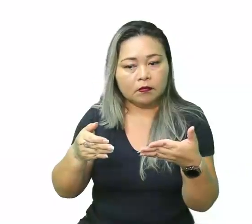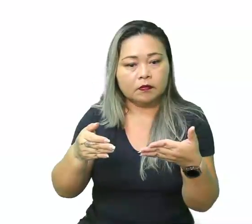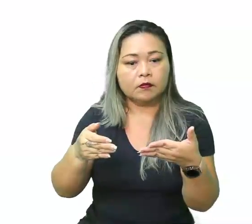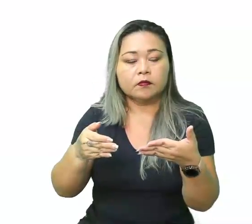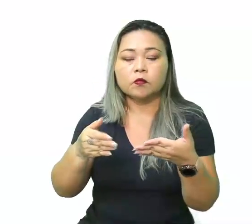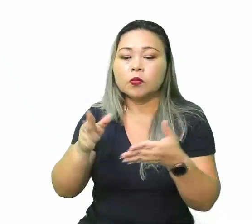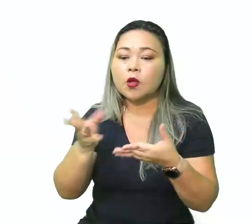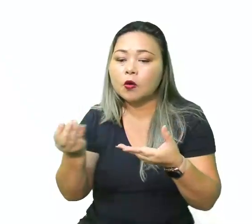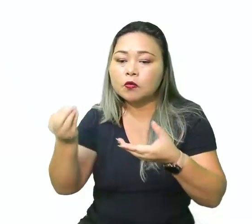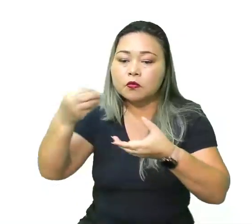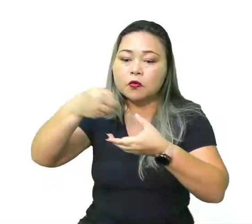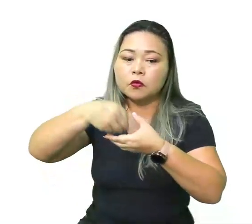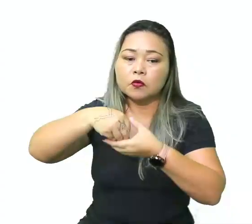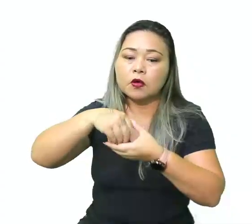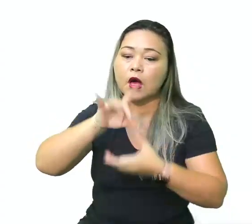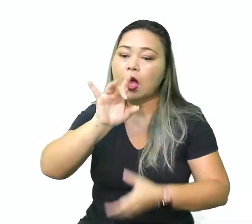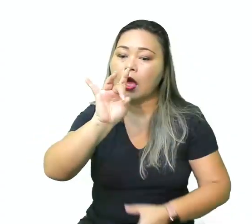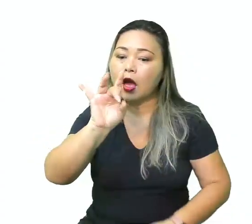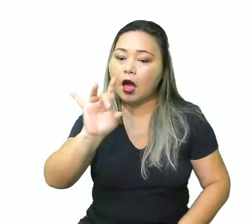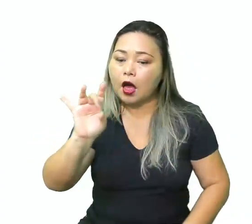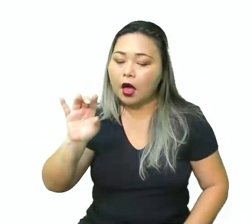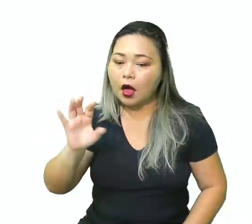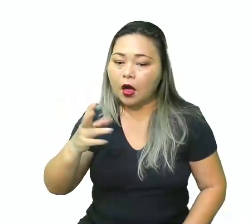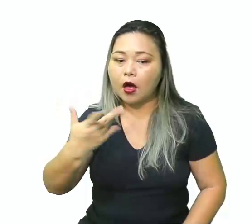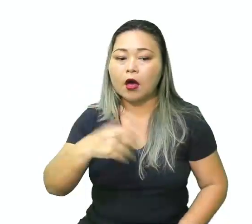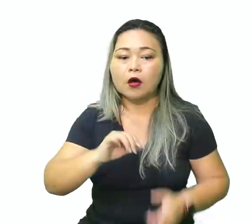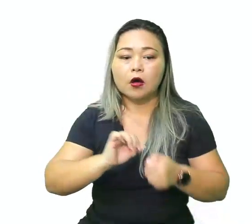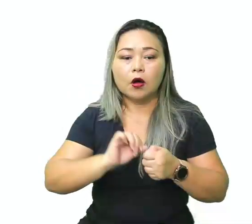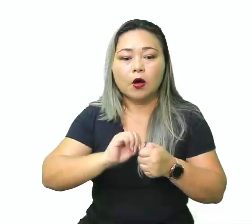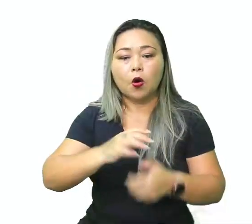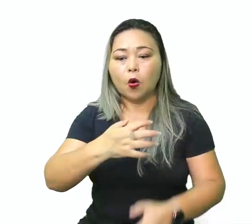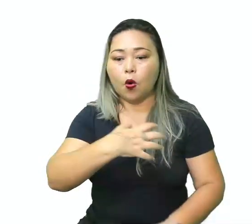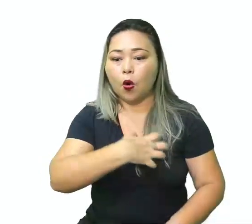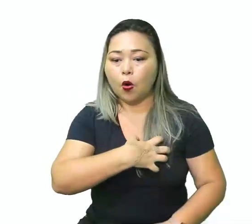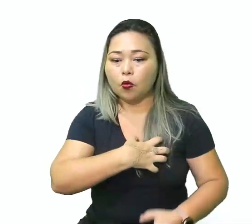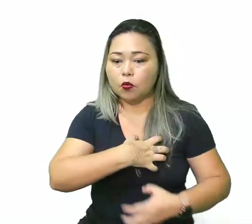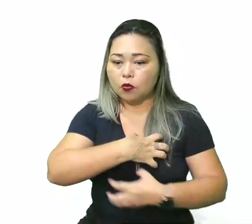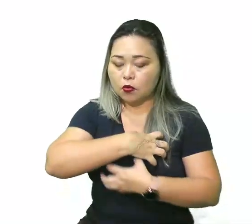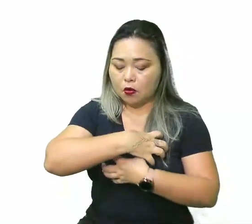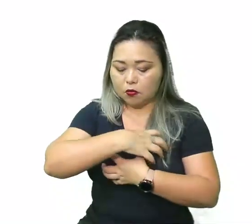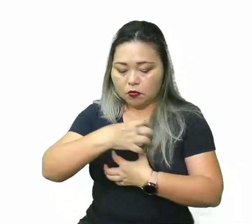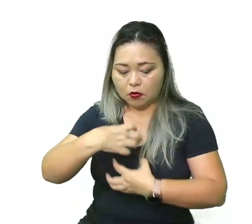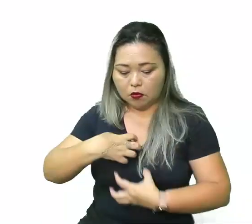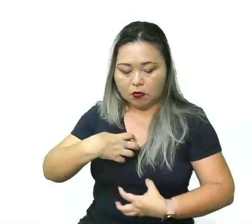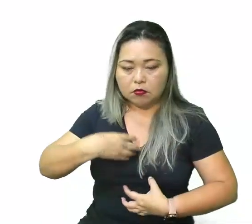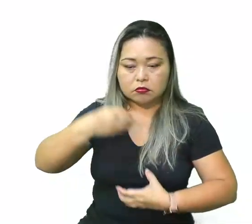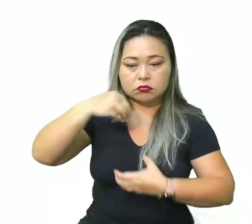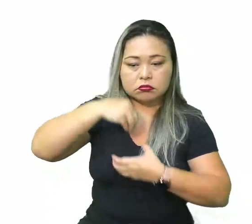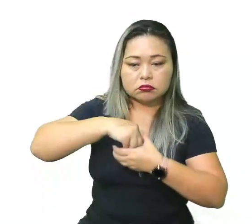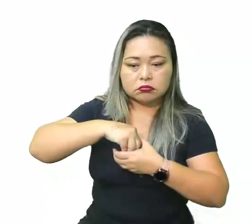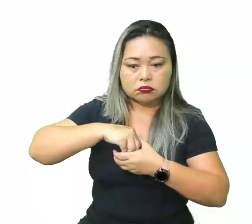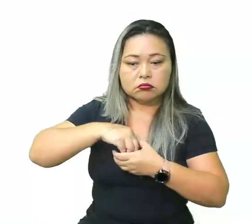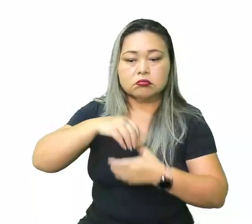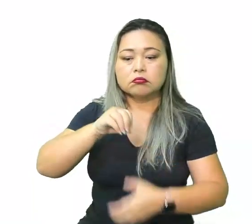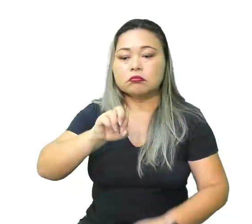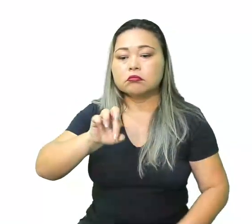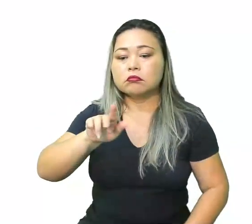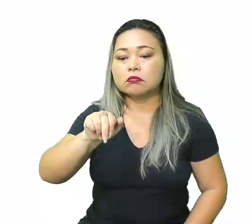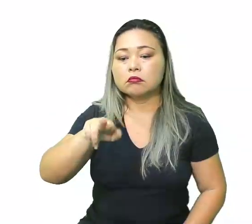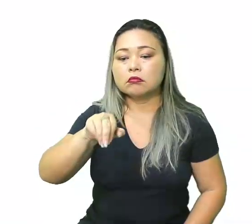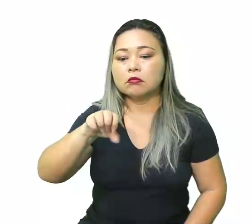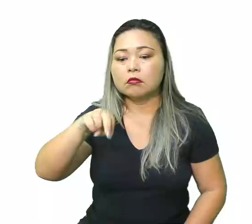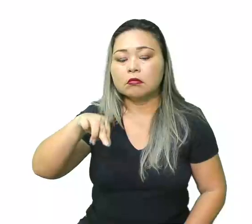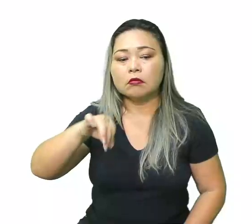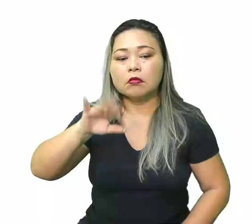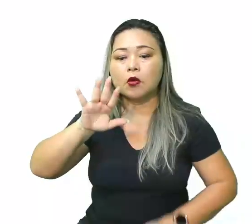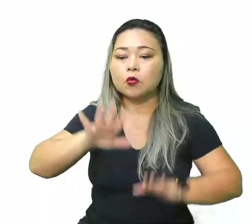específicas para constituir cada órgão que vai compor o nosso organismo, certo? E aí a gente falou na aula